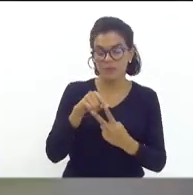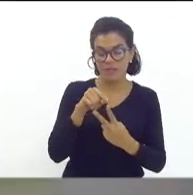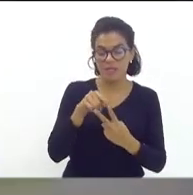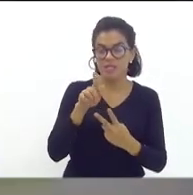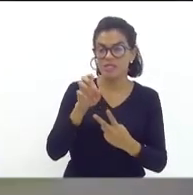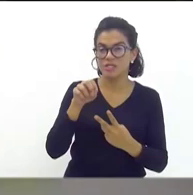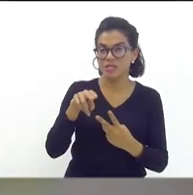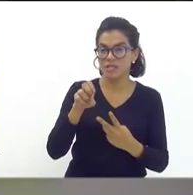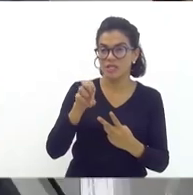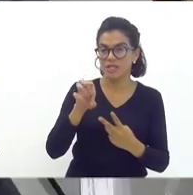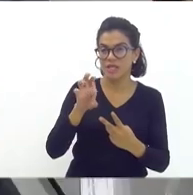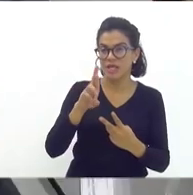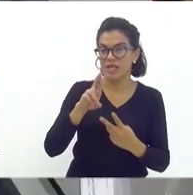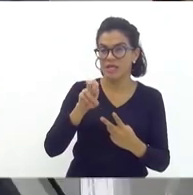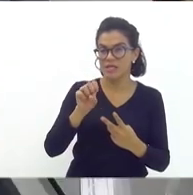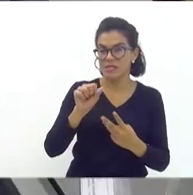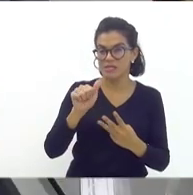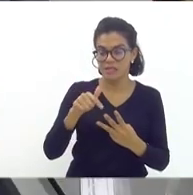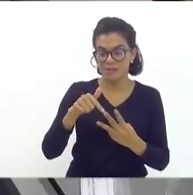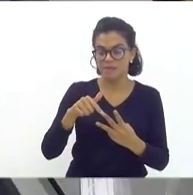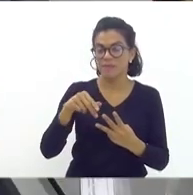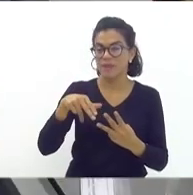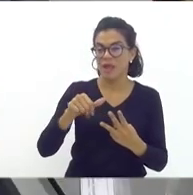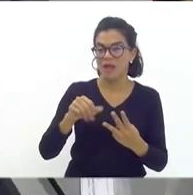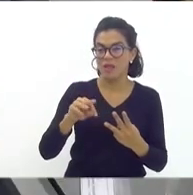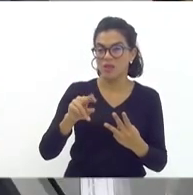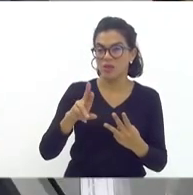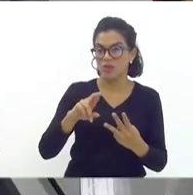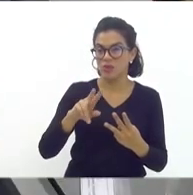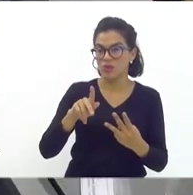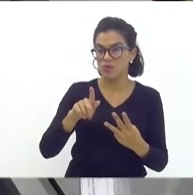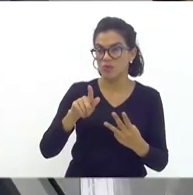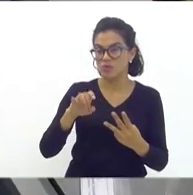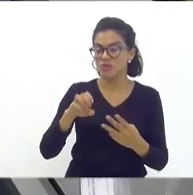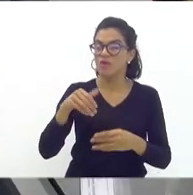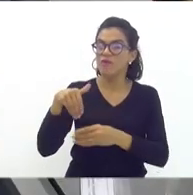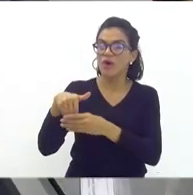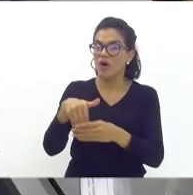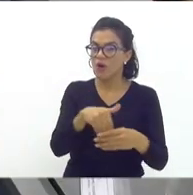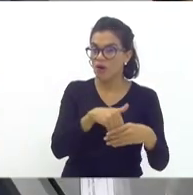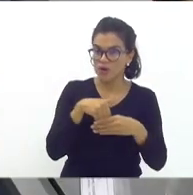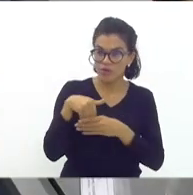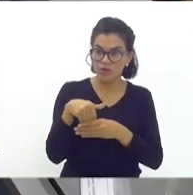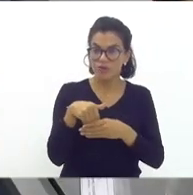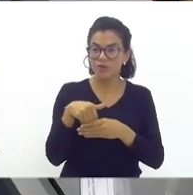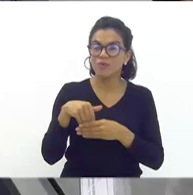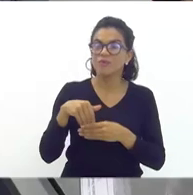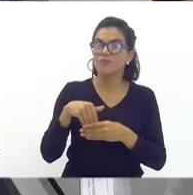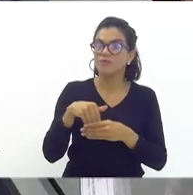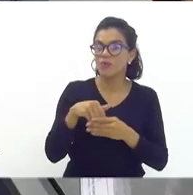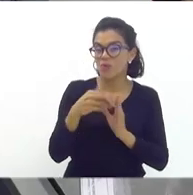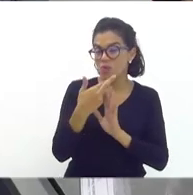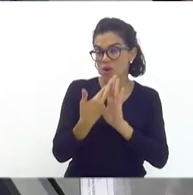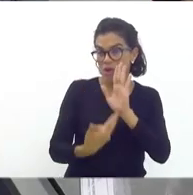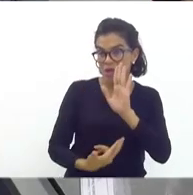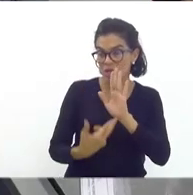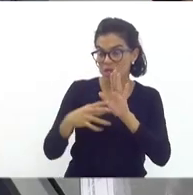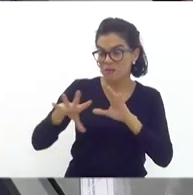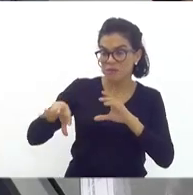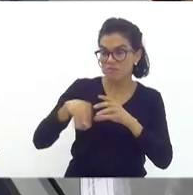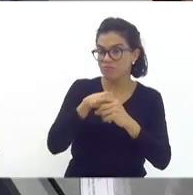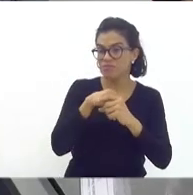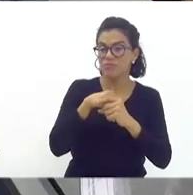também a delegacia de serviço Delegados e os mesmos convites que foram feitos anteriormente bota para deliberação dos colegas um requerimento englobando